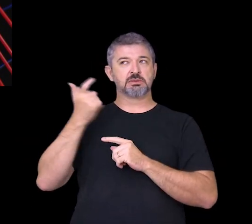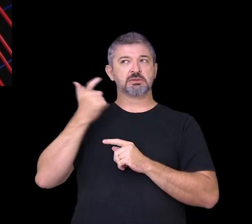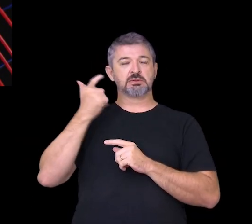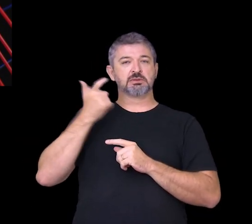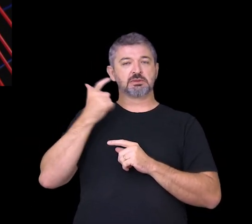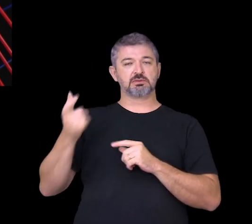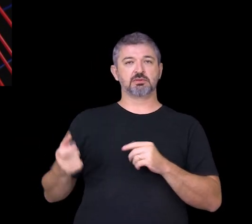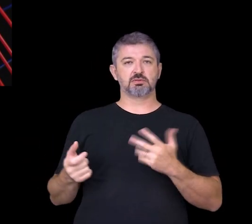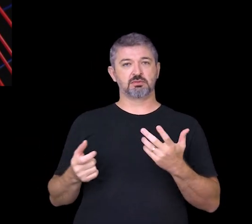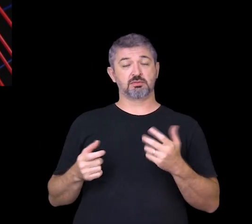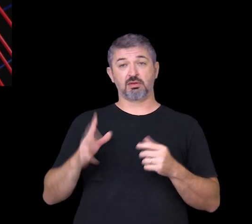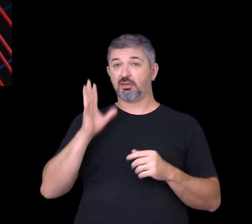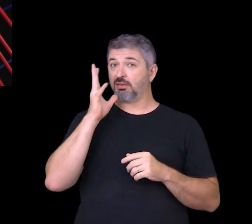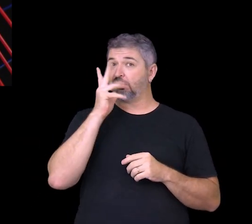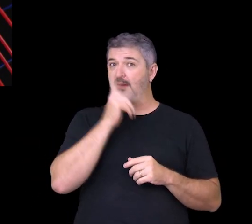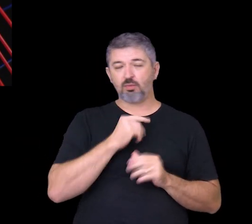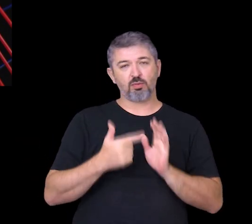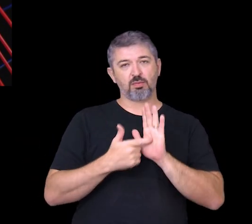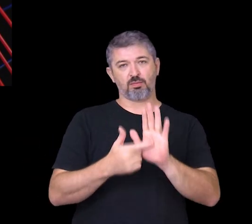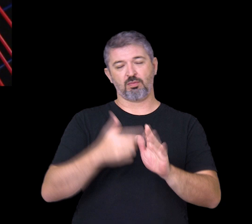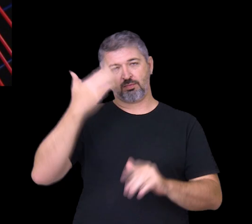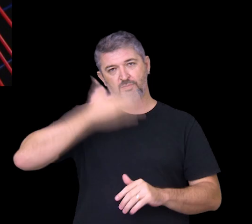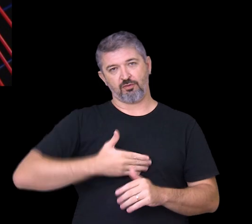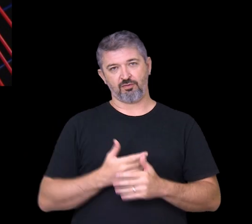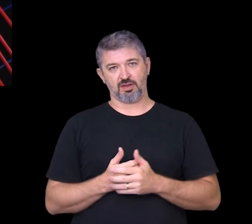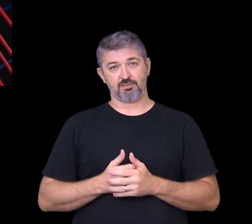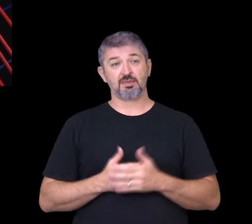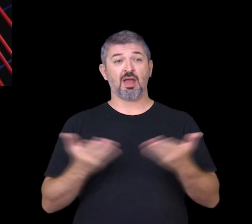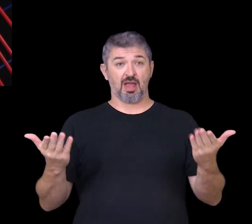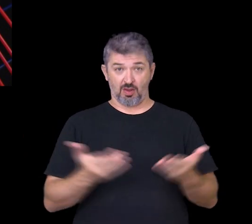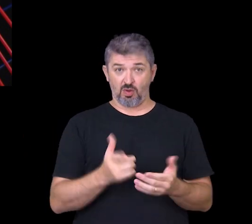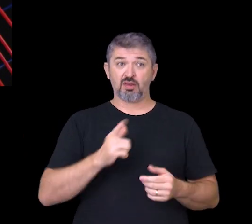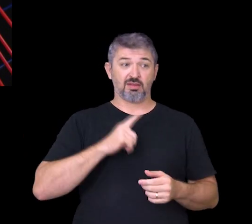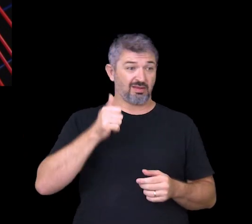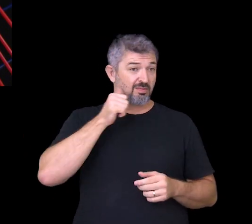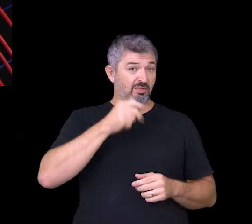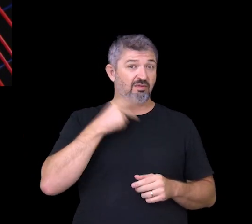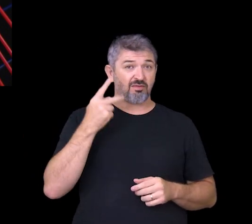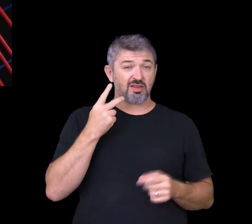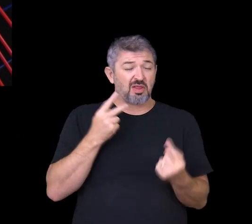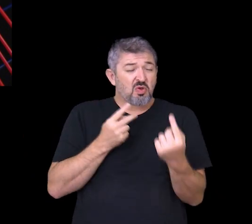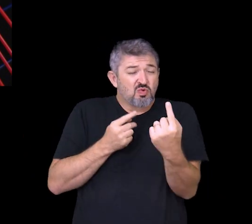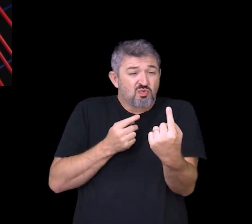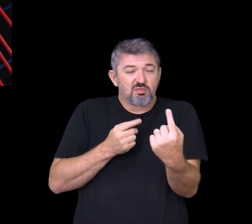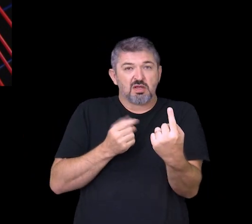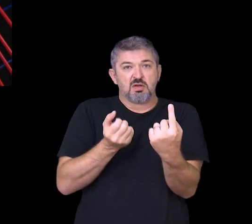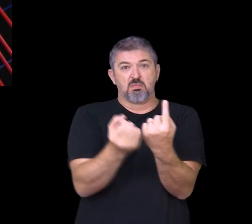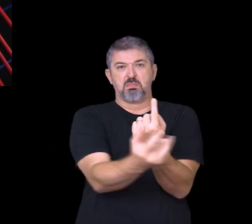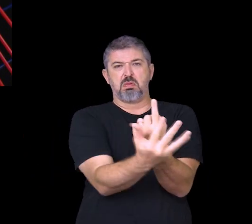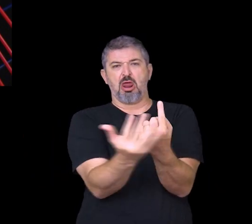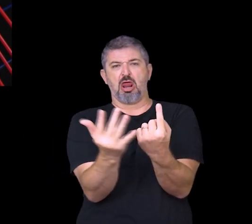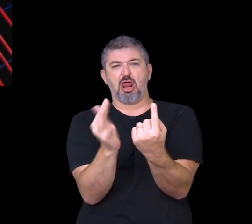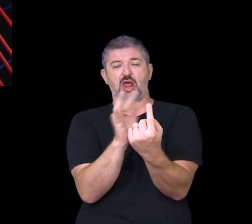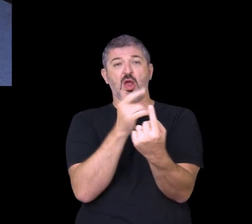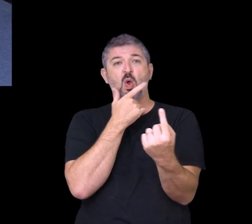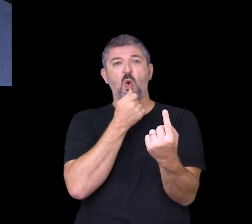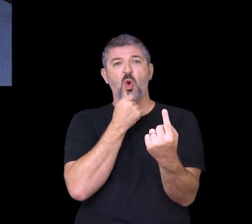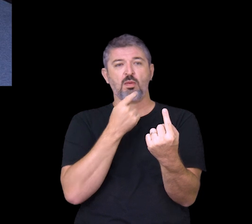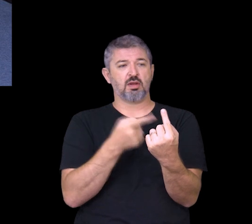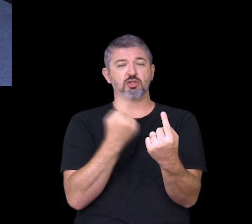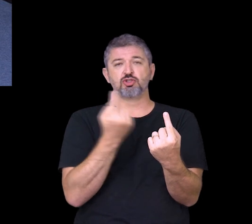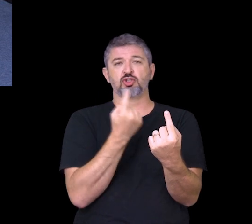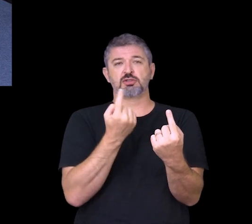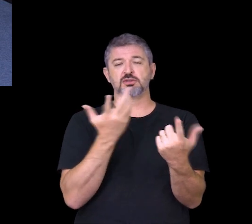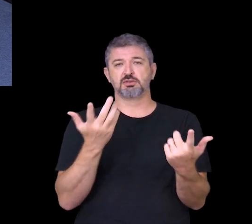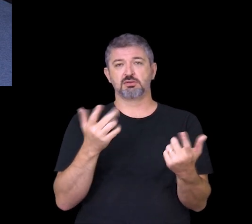psicológica, custou a ser pautada, porque ela vai minando. Então você encontra vereadoras que às vezes é umazinha só. Lá no município,